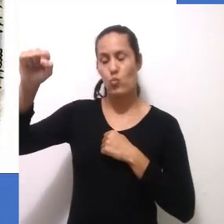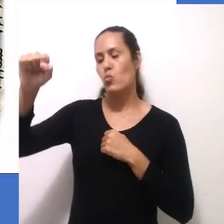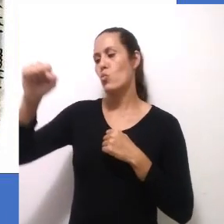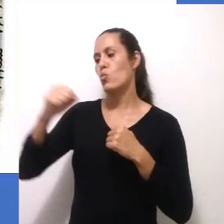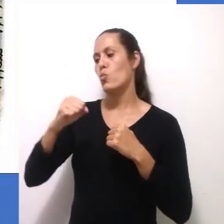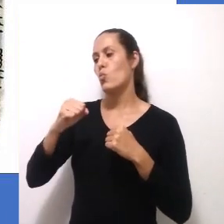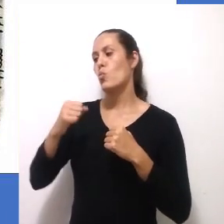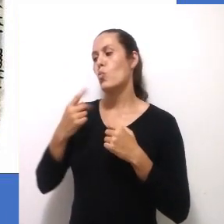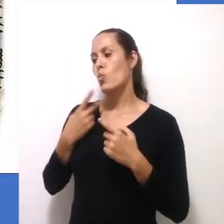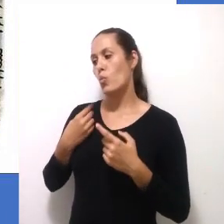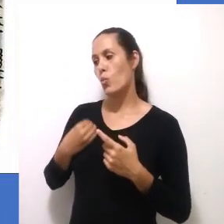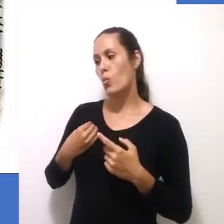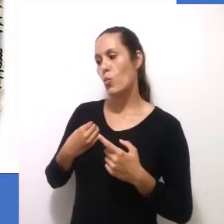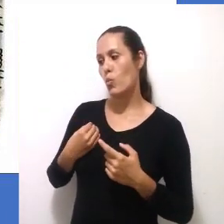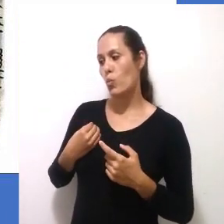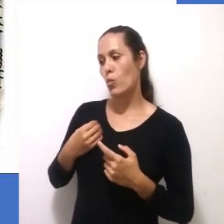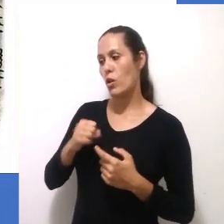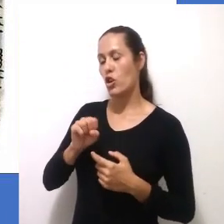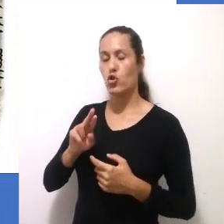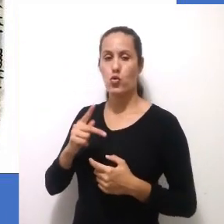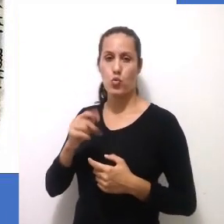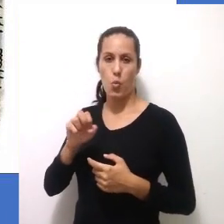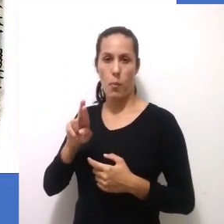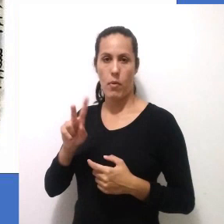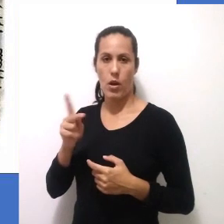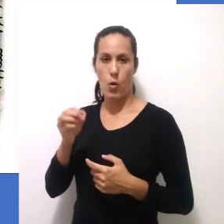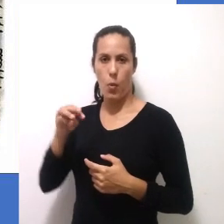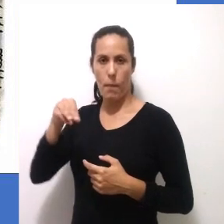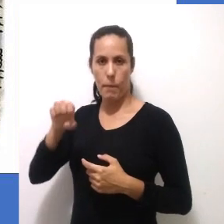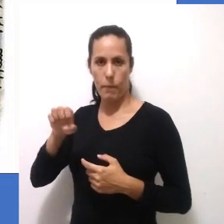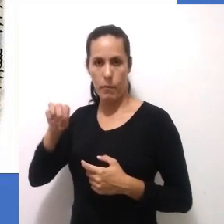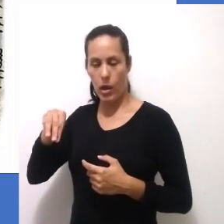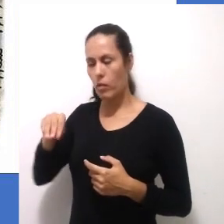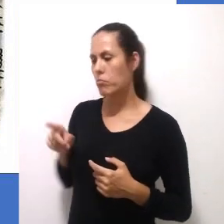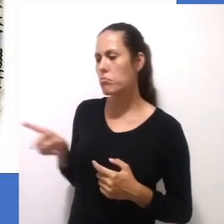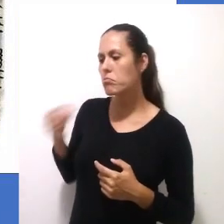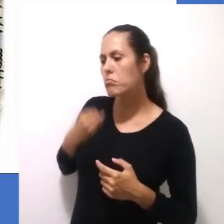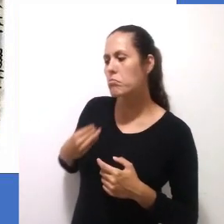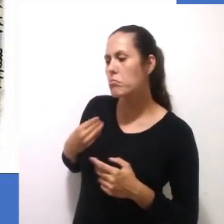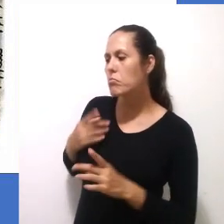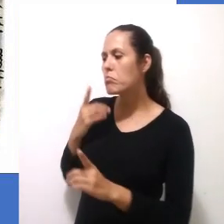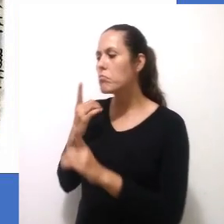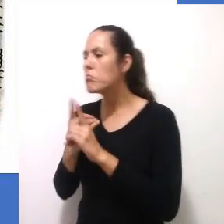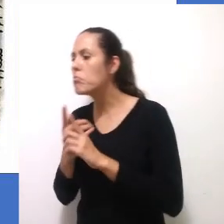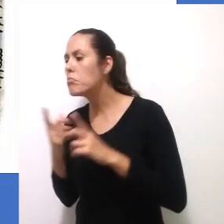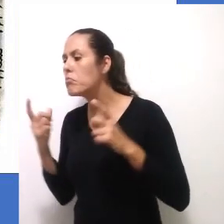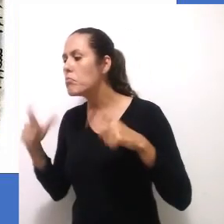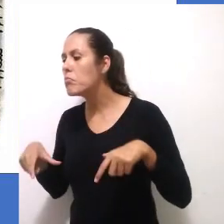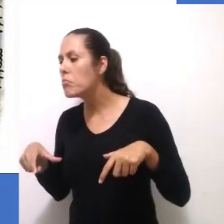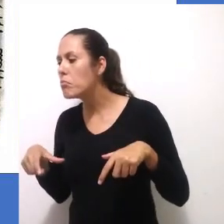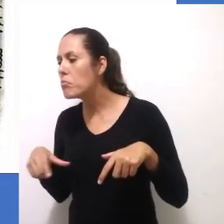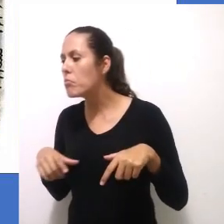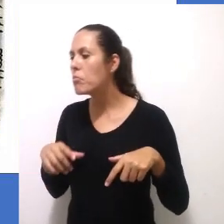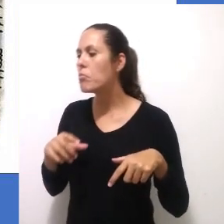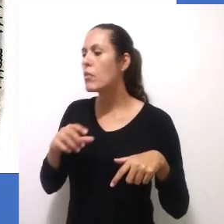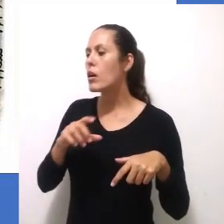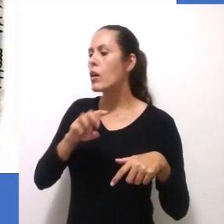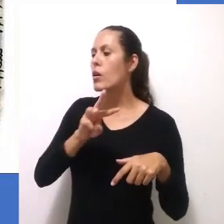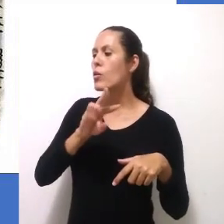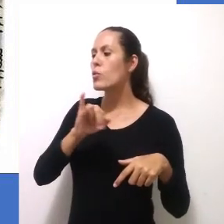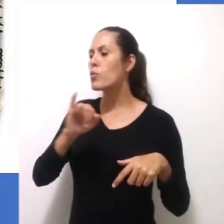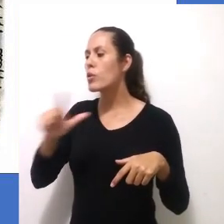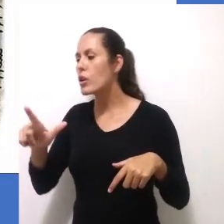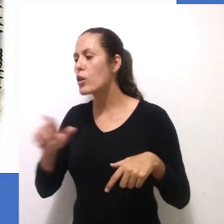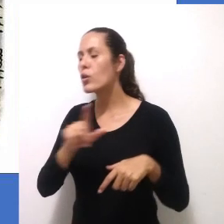super-herói, o super-homem. E aí a gente vai localizar onde é que tem will ou onde é que tem going